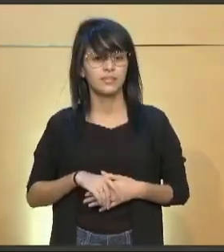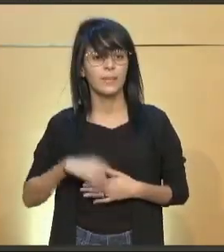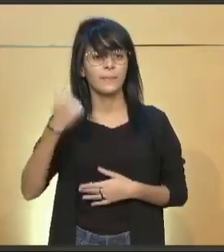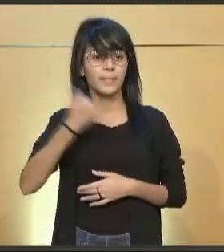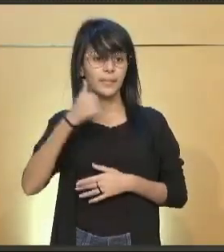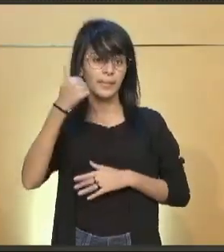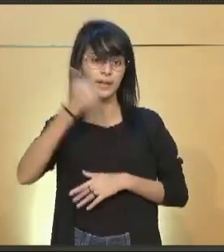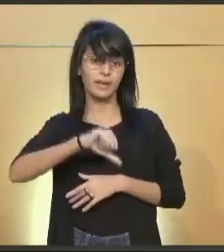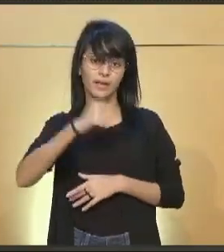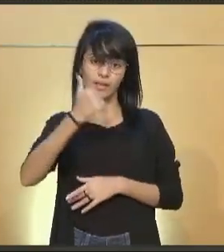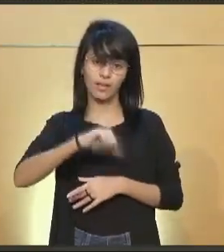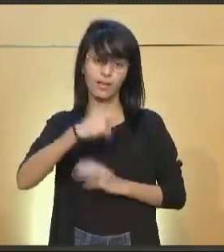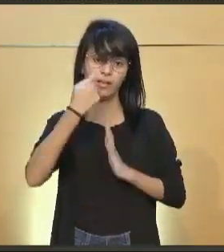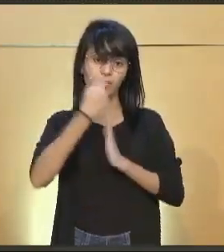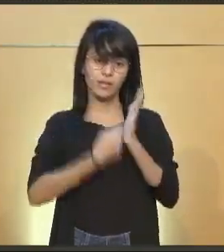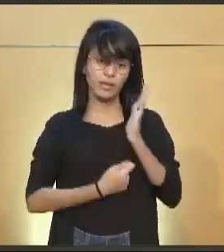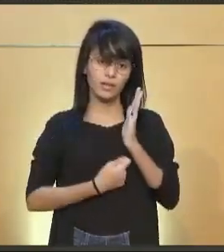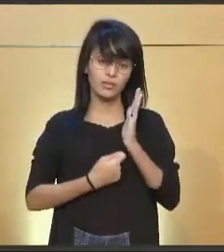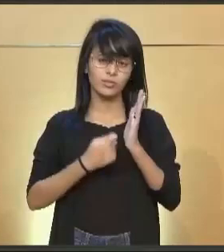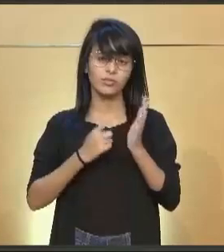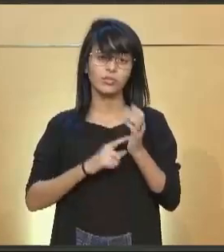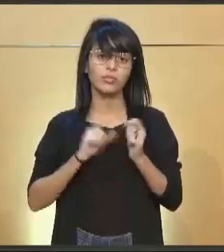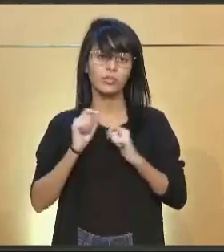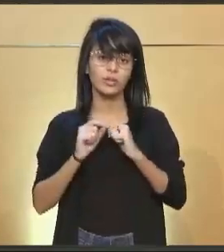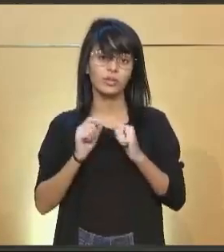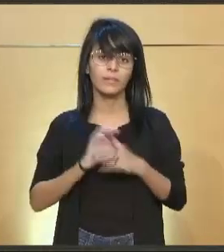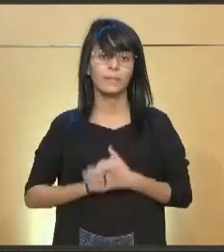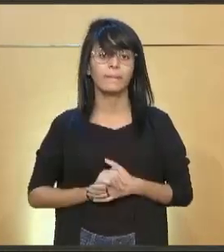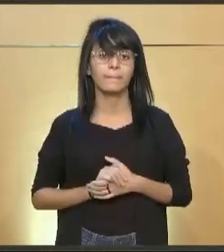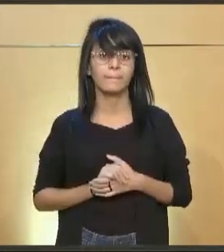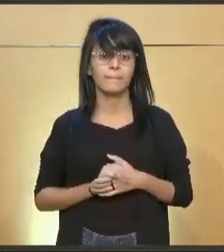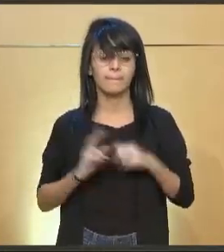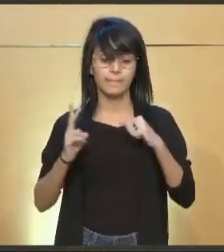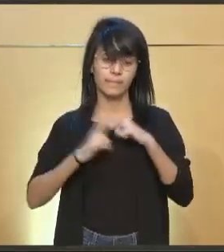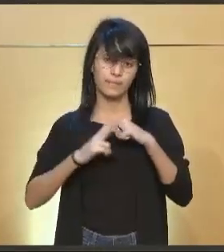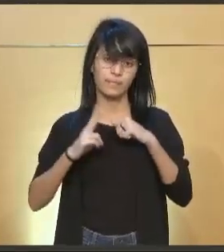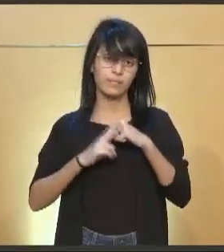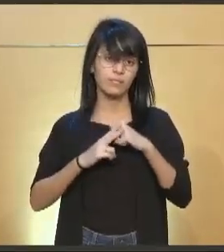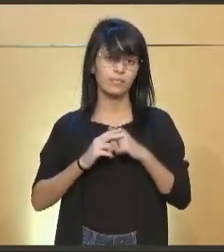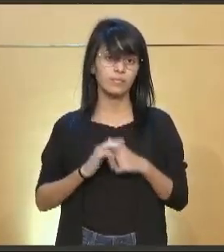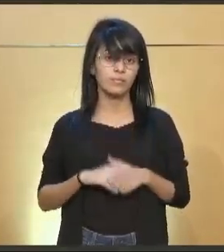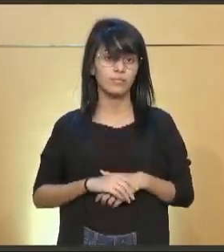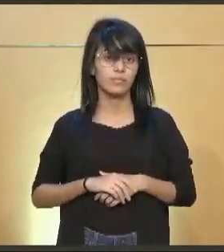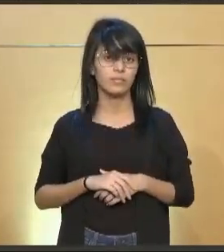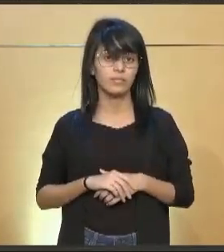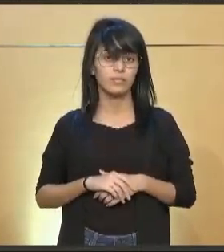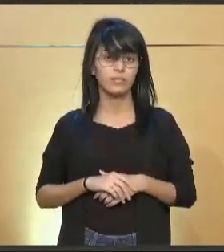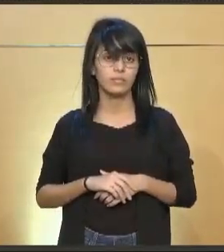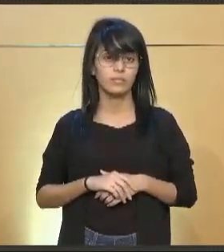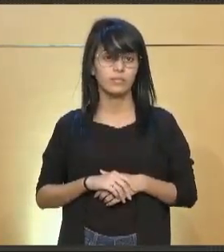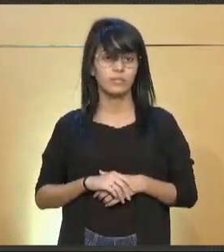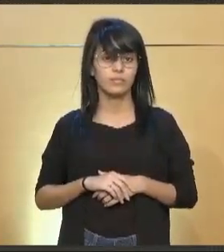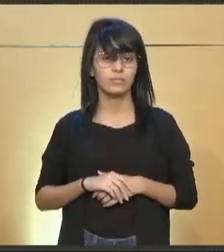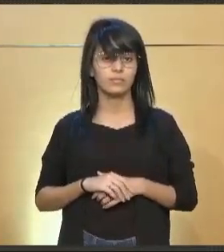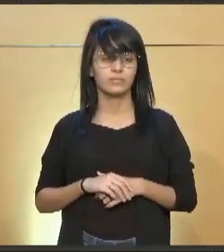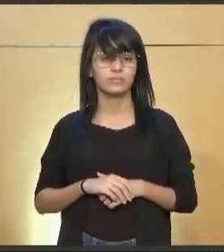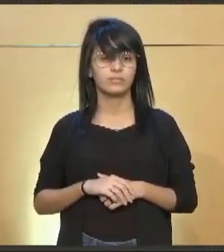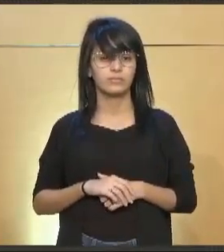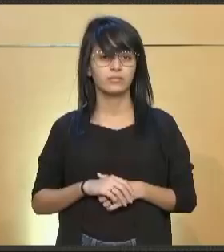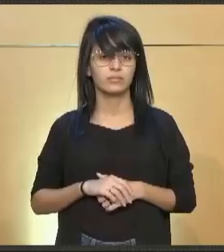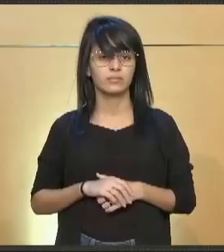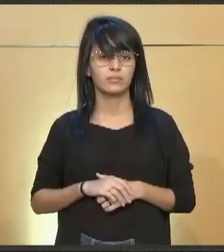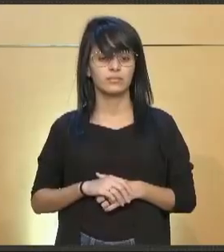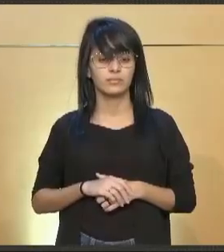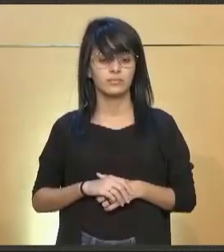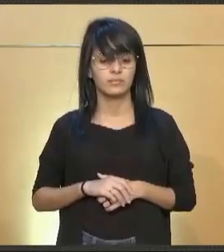desse texto, que os verbos, eles se encontram num aspecto bem interessante, num